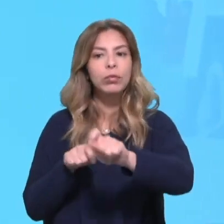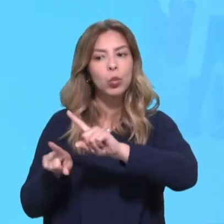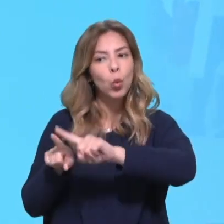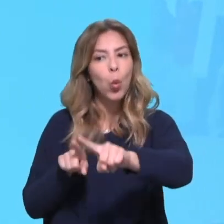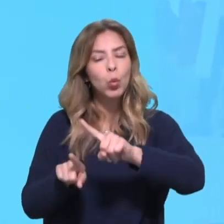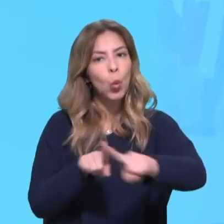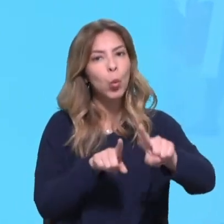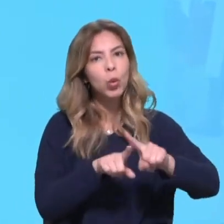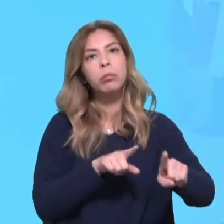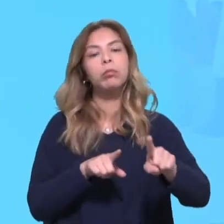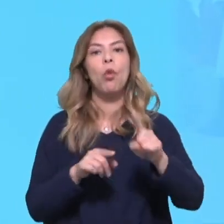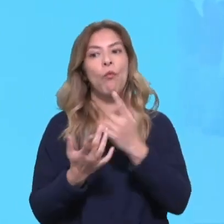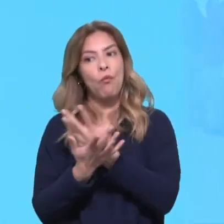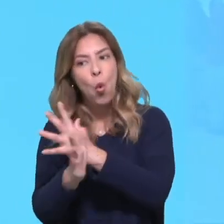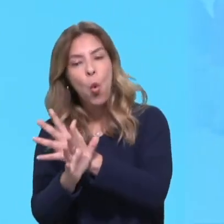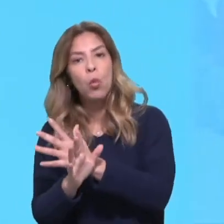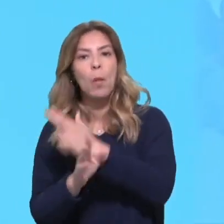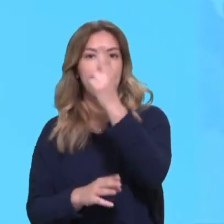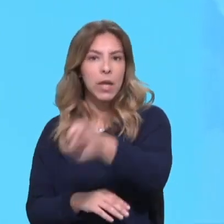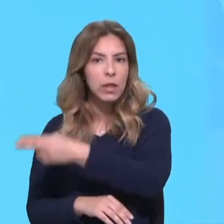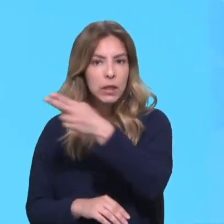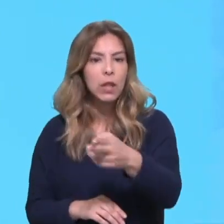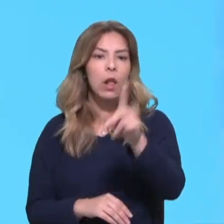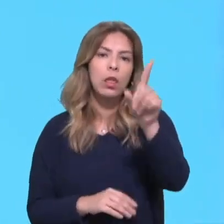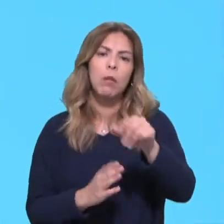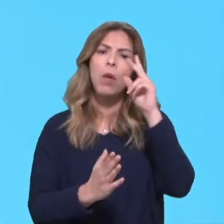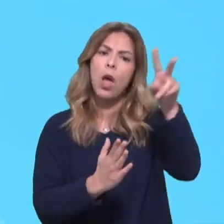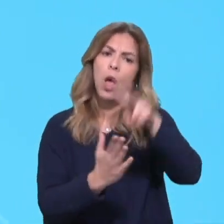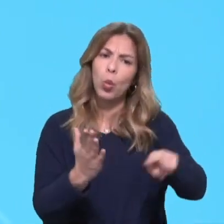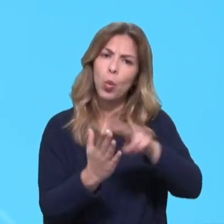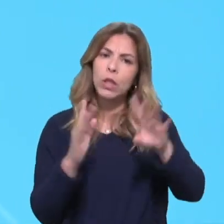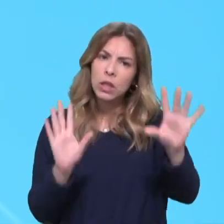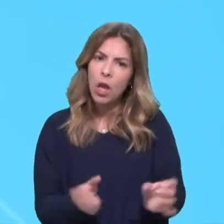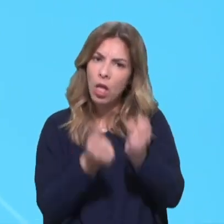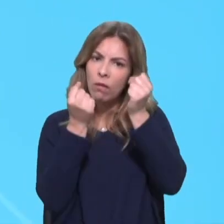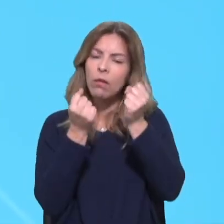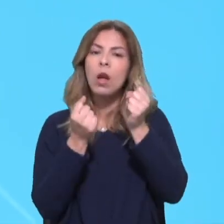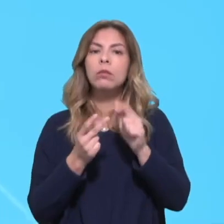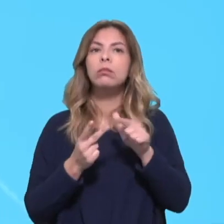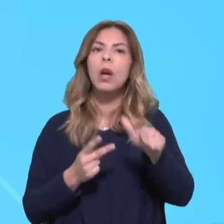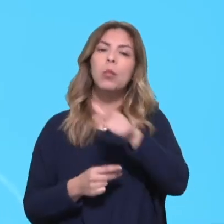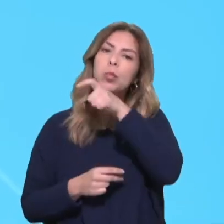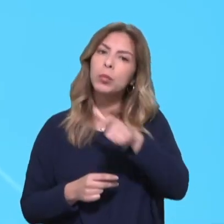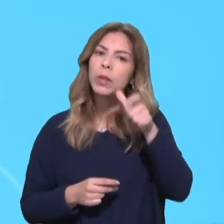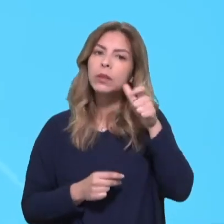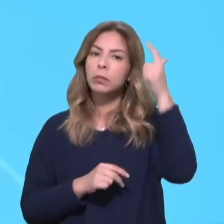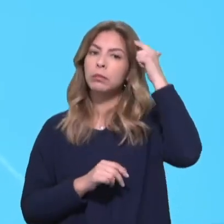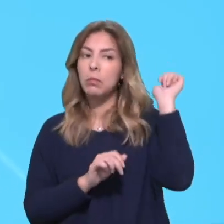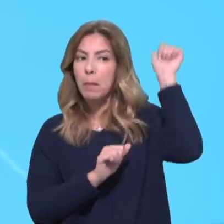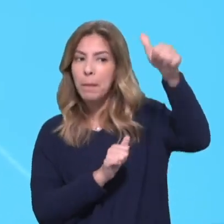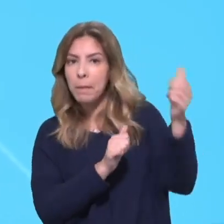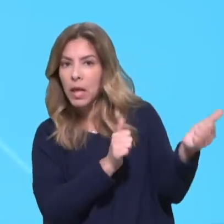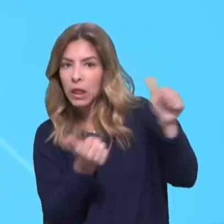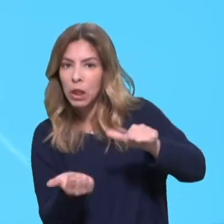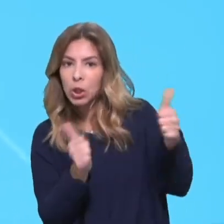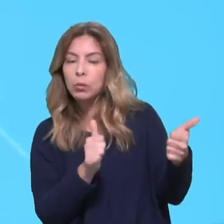do fogo até às leituras que passam toda a história da salvação, a renovação das promessas do batismo também e depois a